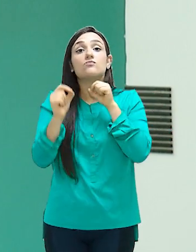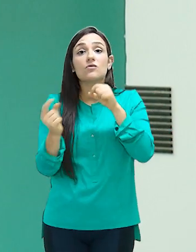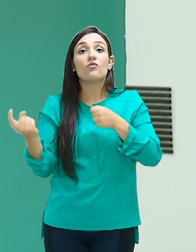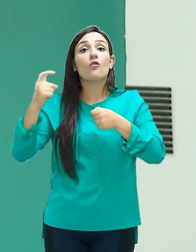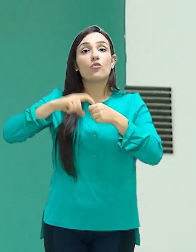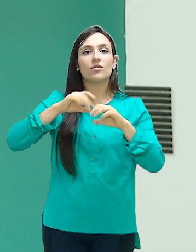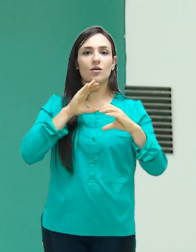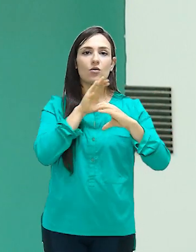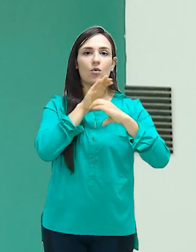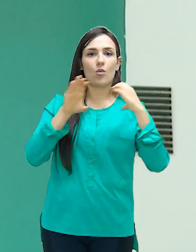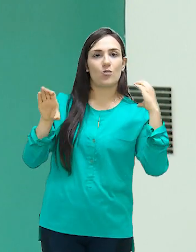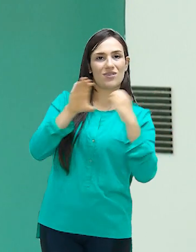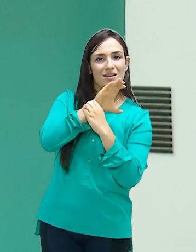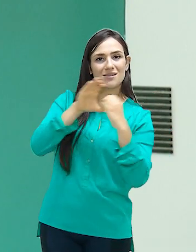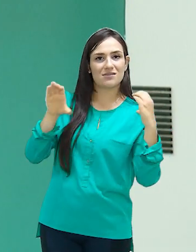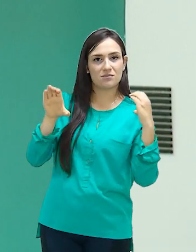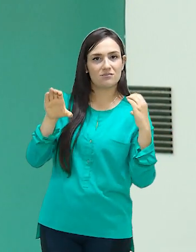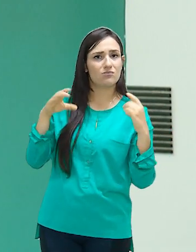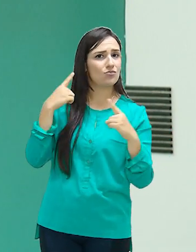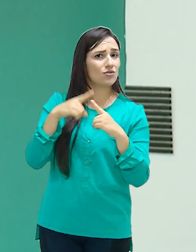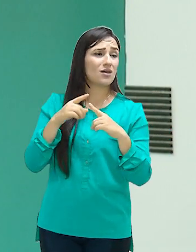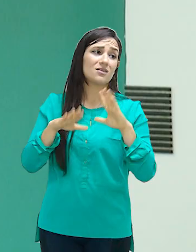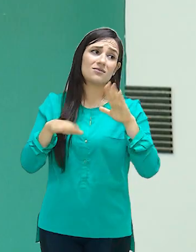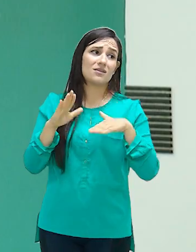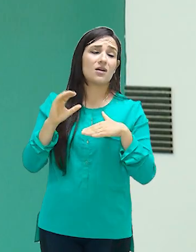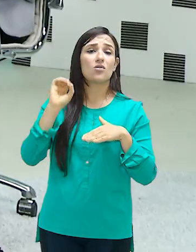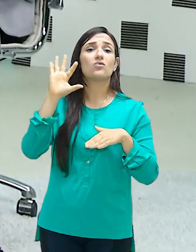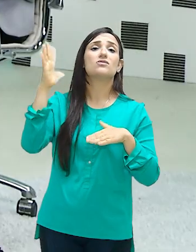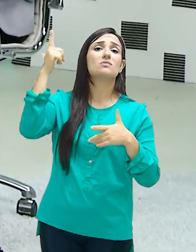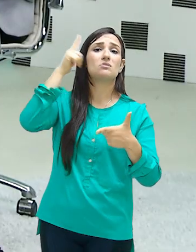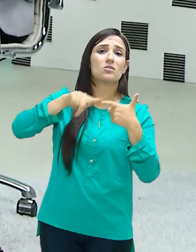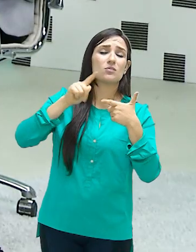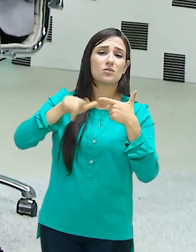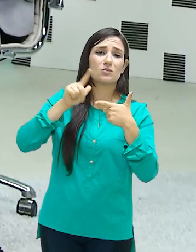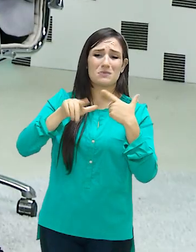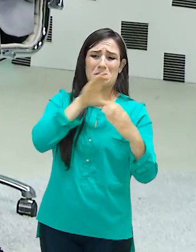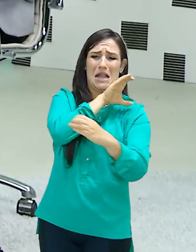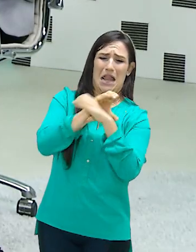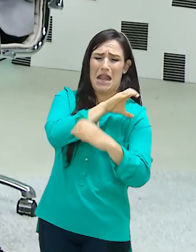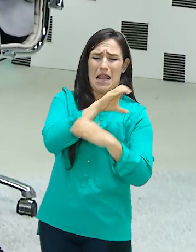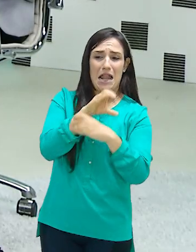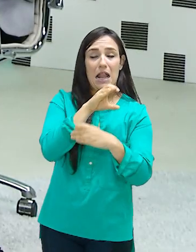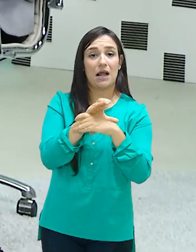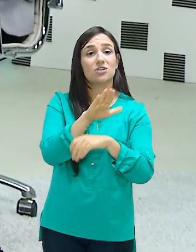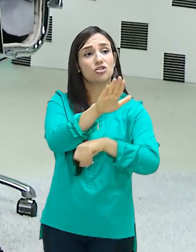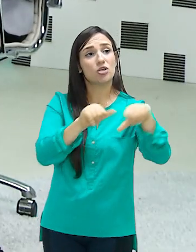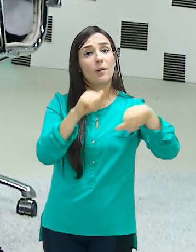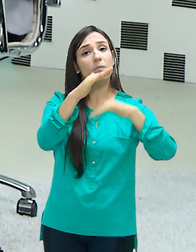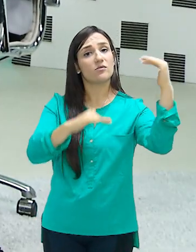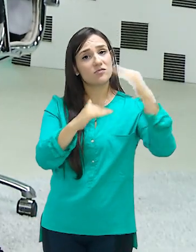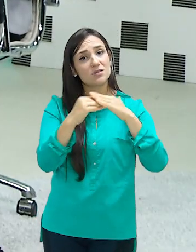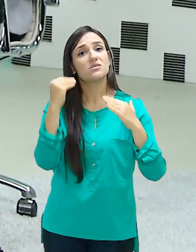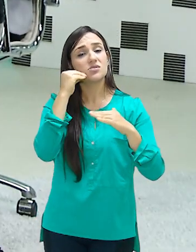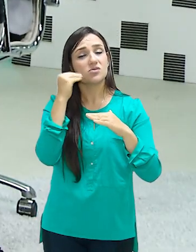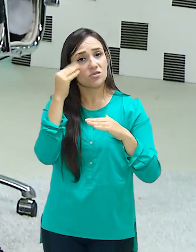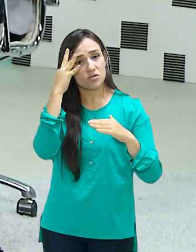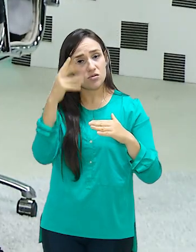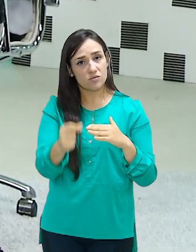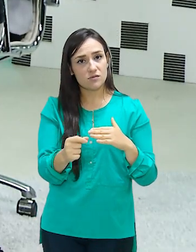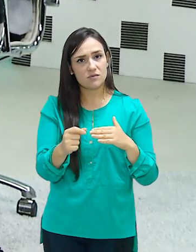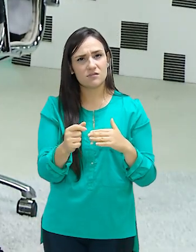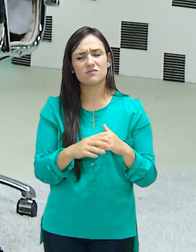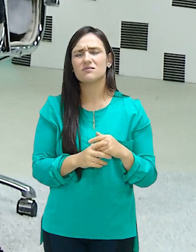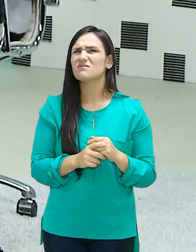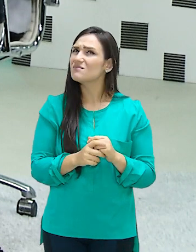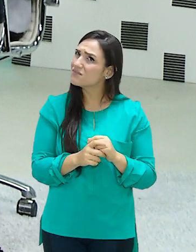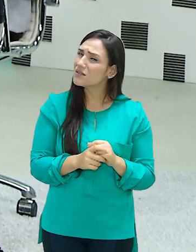aquela comunicação que, em algum momento, ela teve um ruído. E você me diga uma coisa, e tem condição, às vezes, de unir o